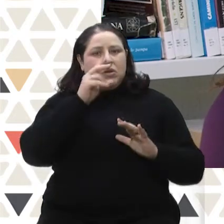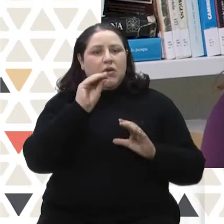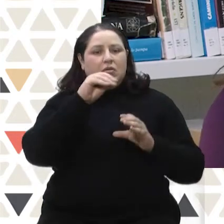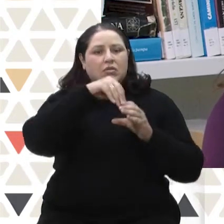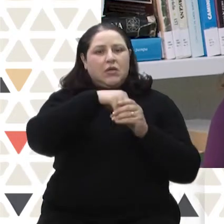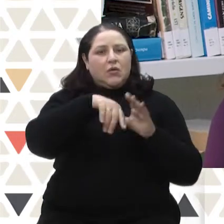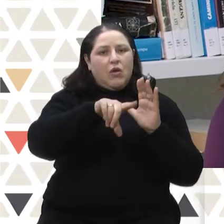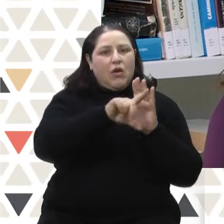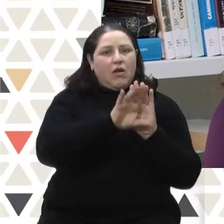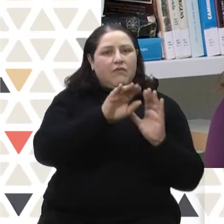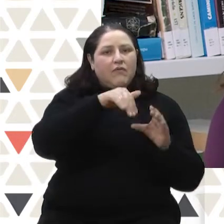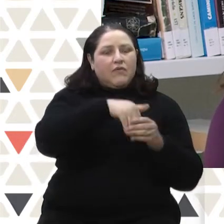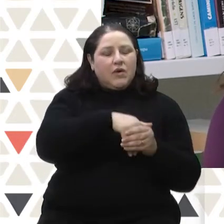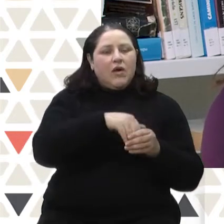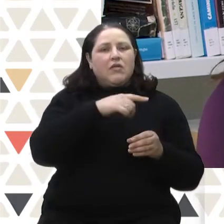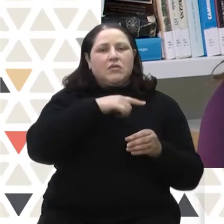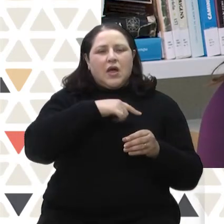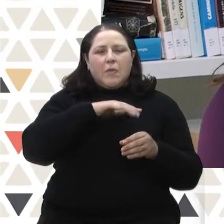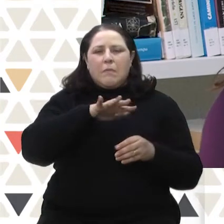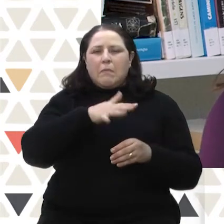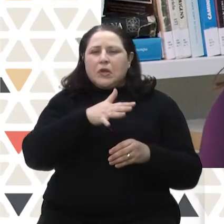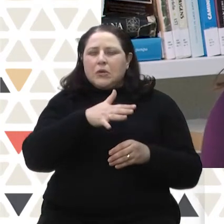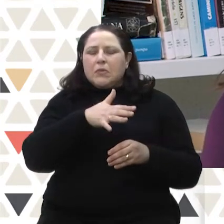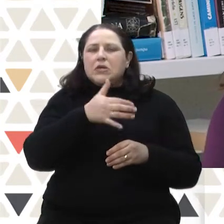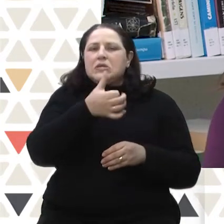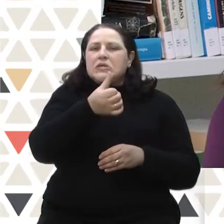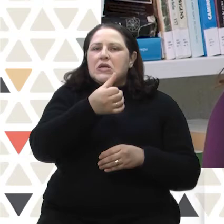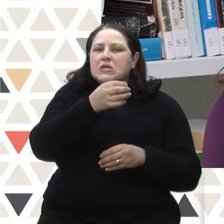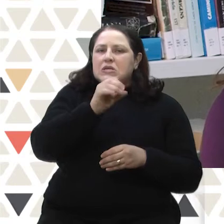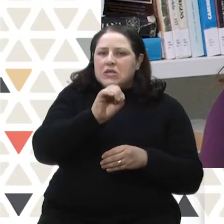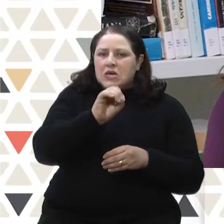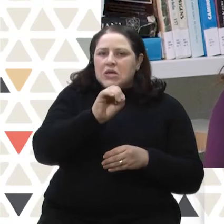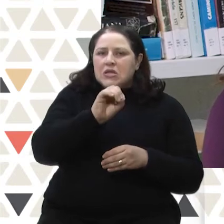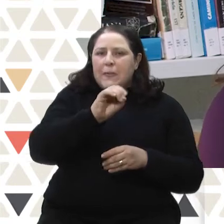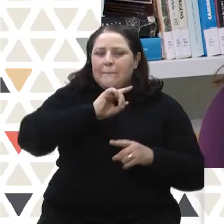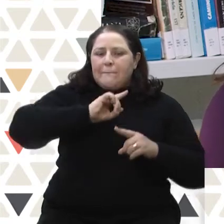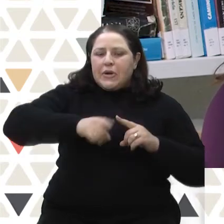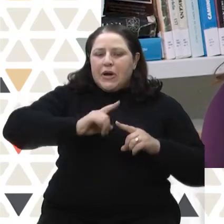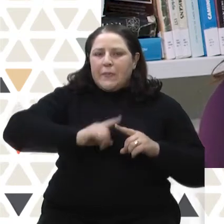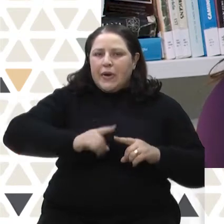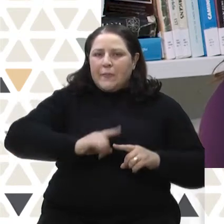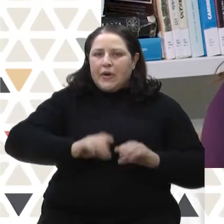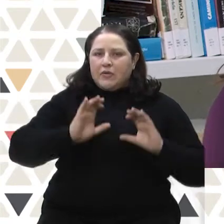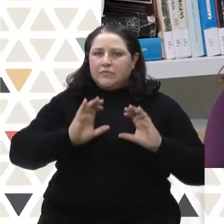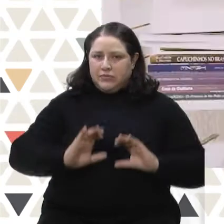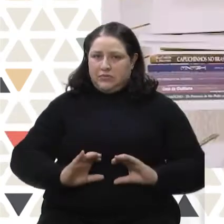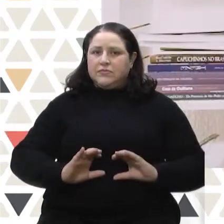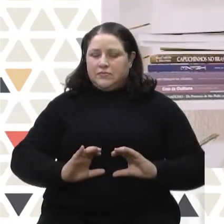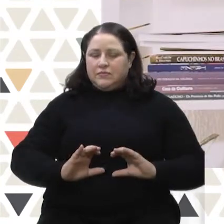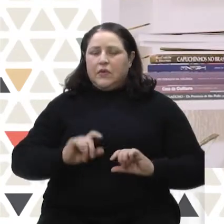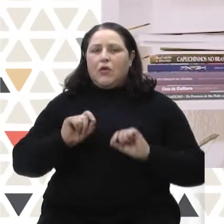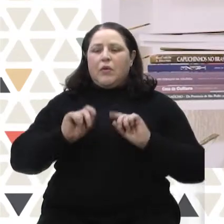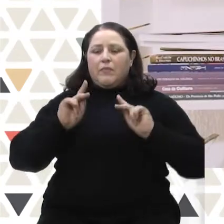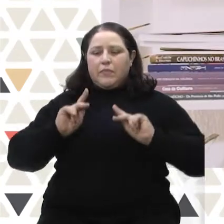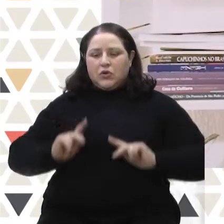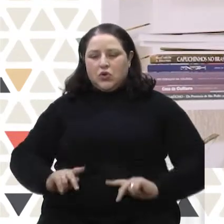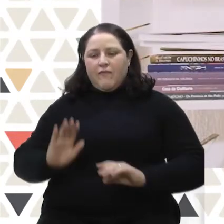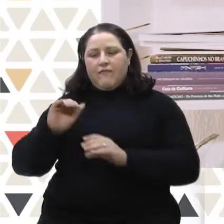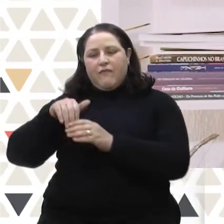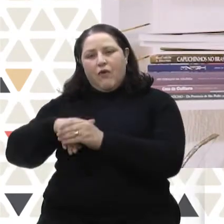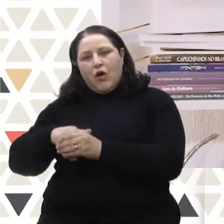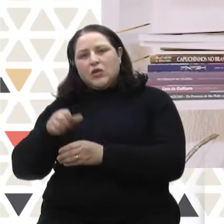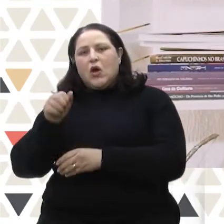expressivo e dentro do Código Eleitoral, ele apresenta praticamente 60 condutas que são vedadas. Então,